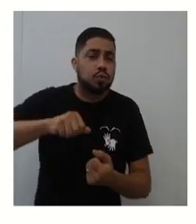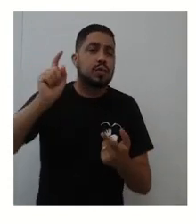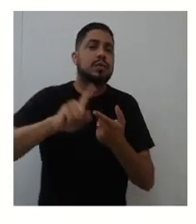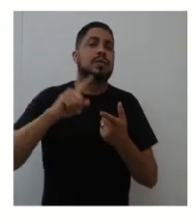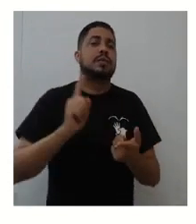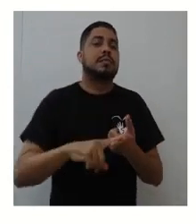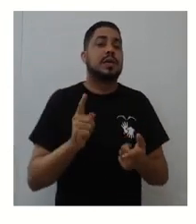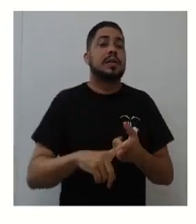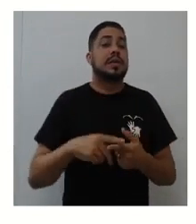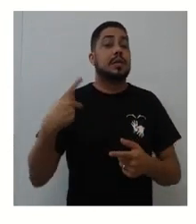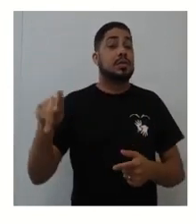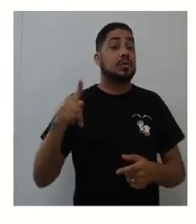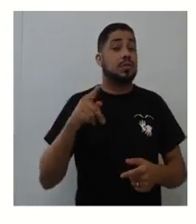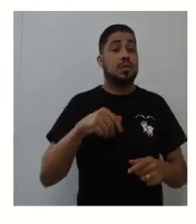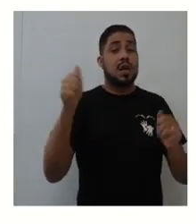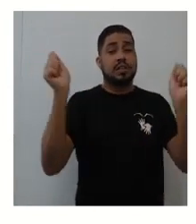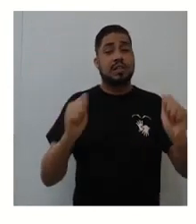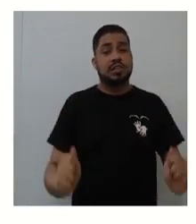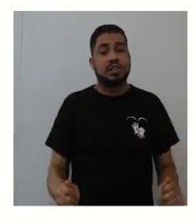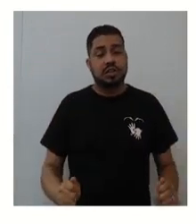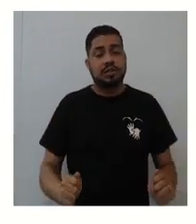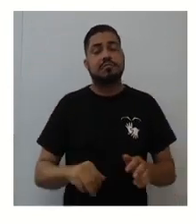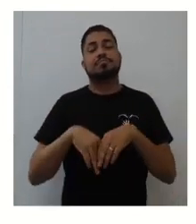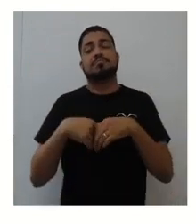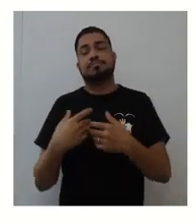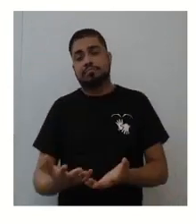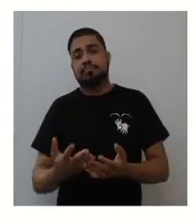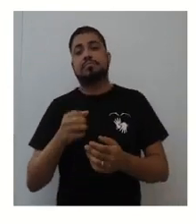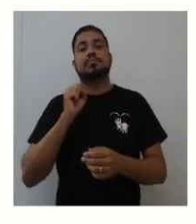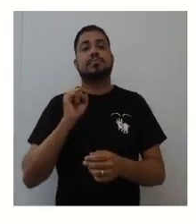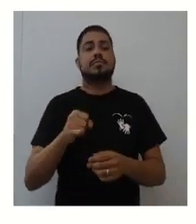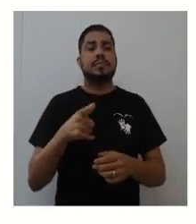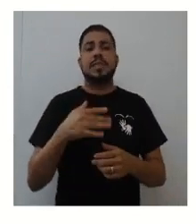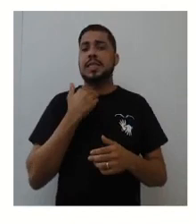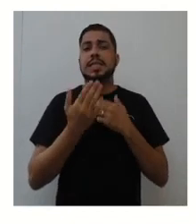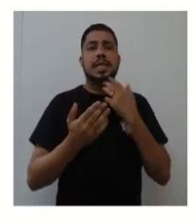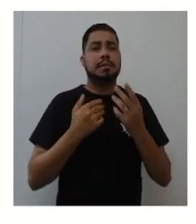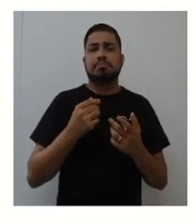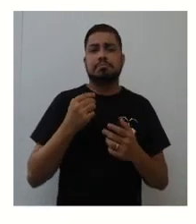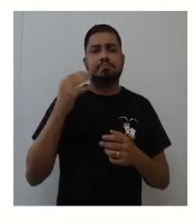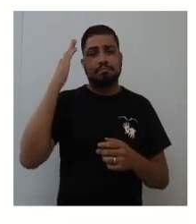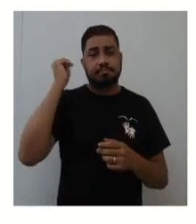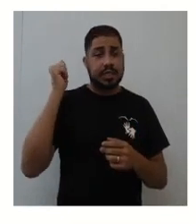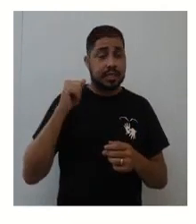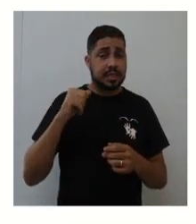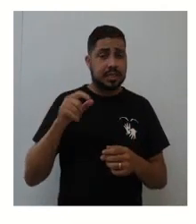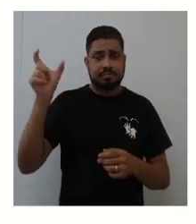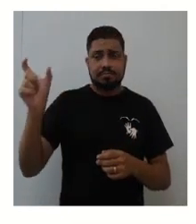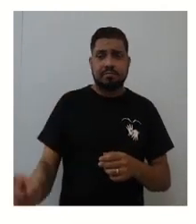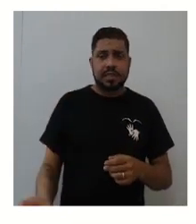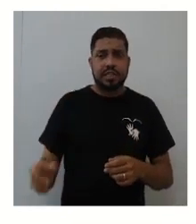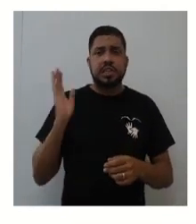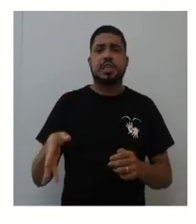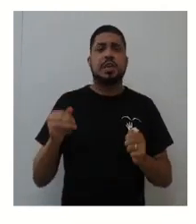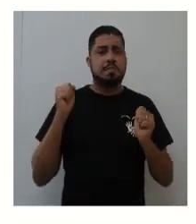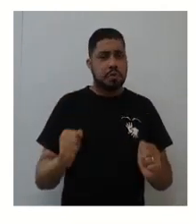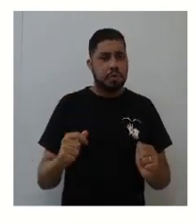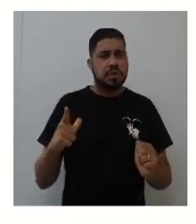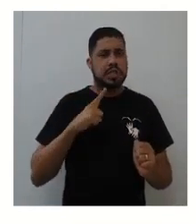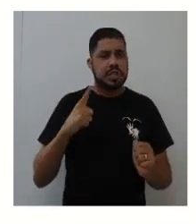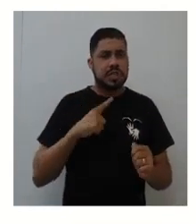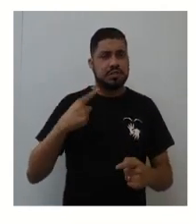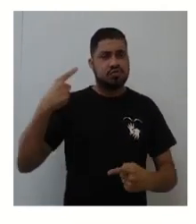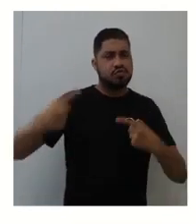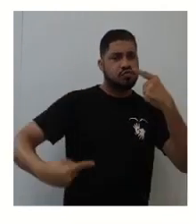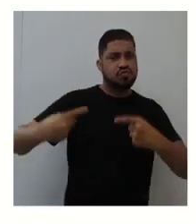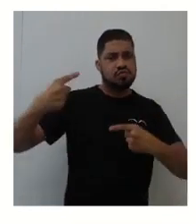de mundo do Ugur Galeno. Então, olha só, se sem saber nada sobre ele, a gente já pode dizer que tem aí um confronto